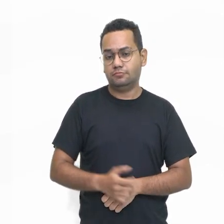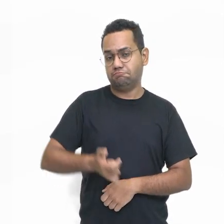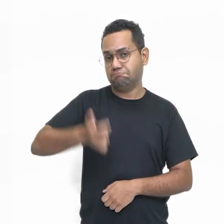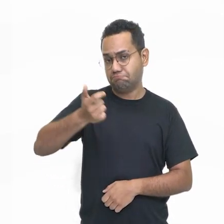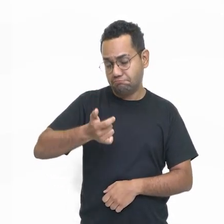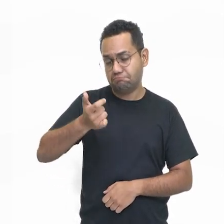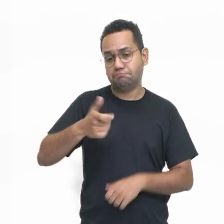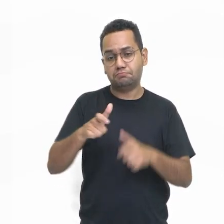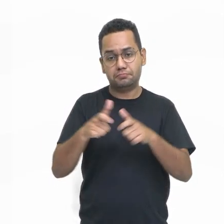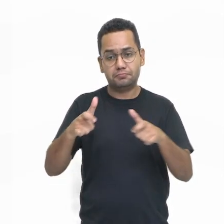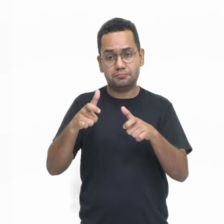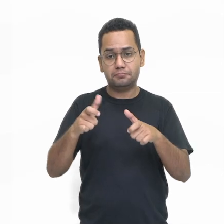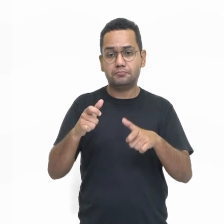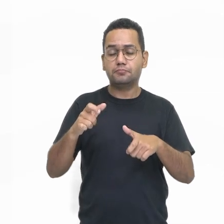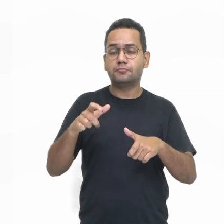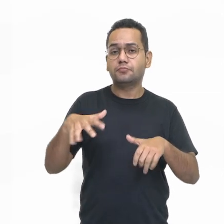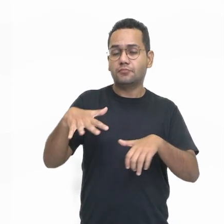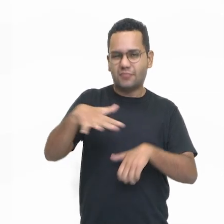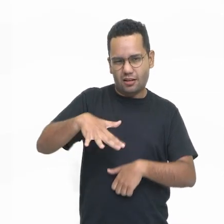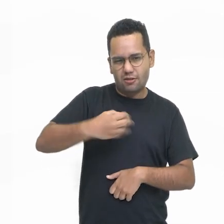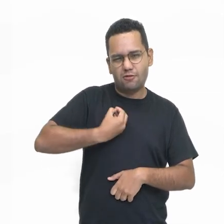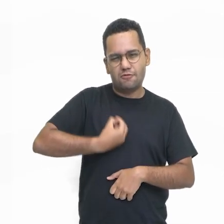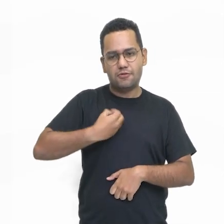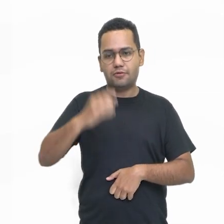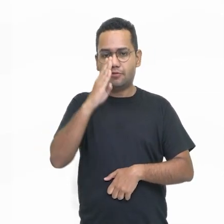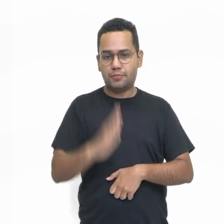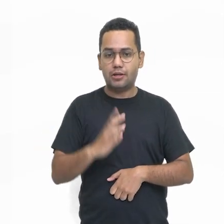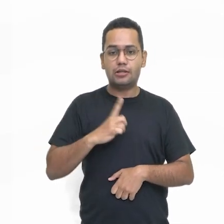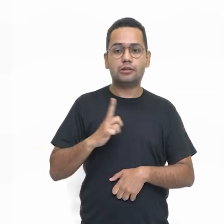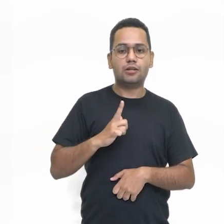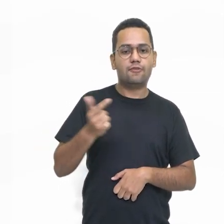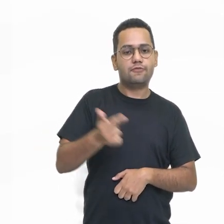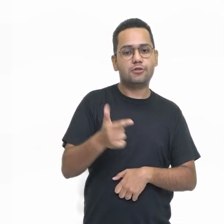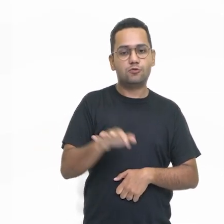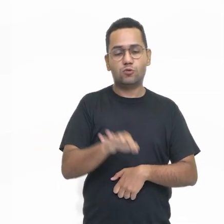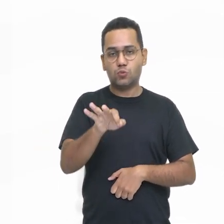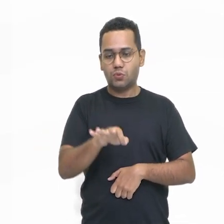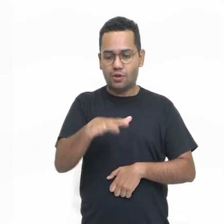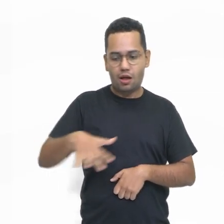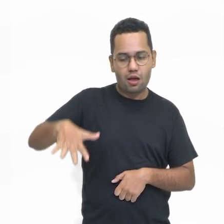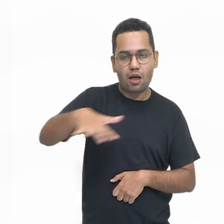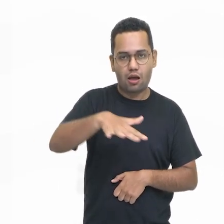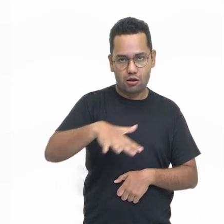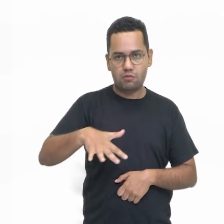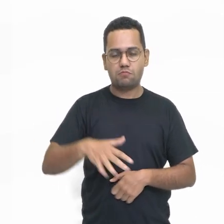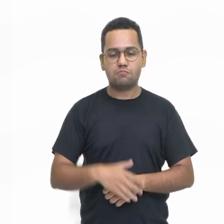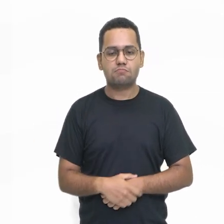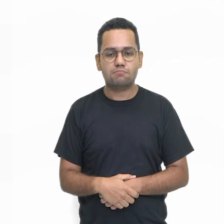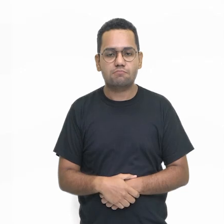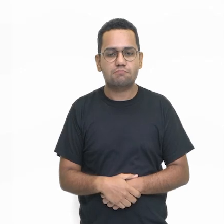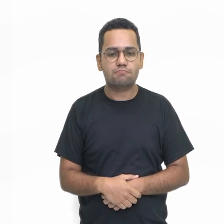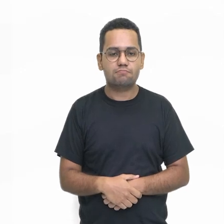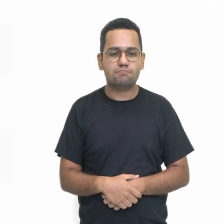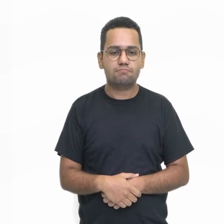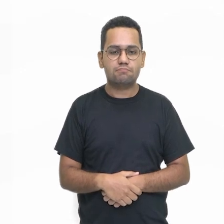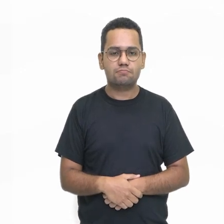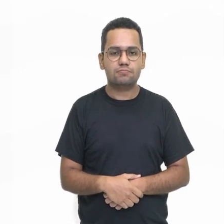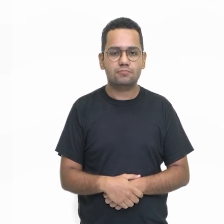maior bioma brasileiro, cobrindo 22% do território, cerca de 22%, tá